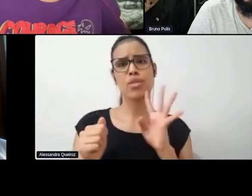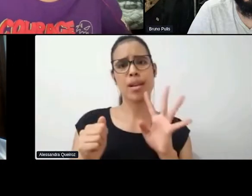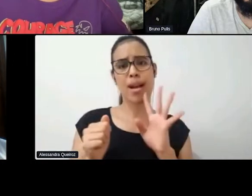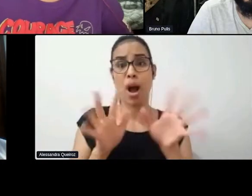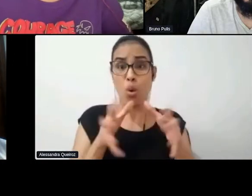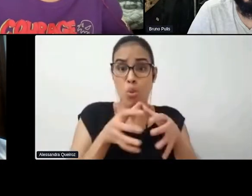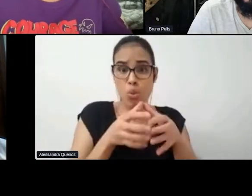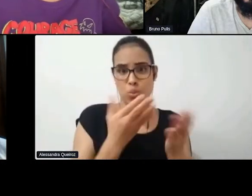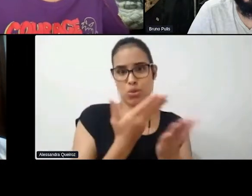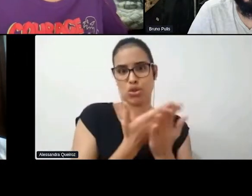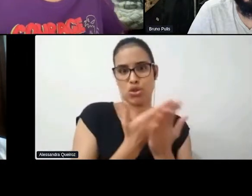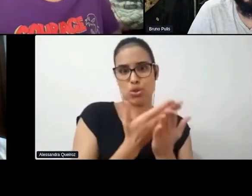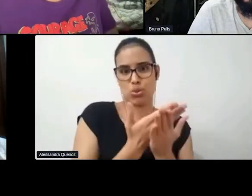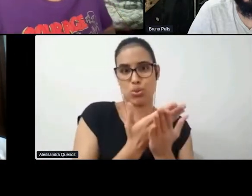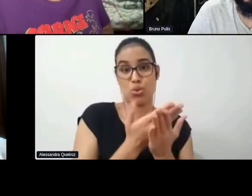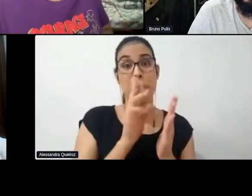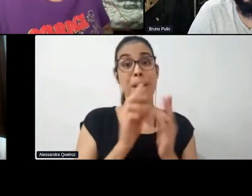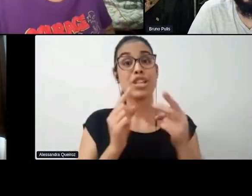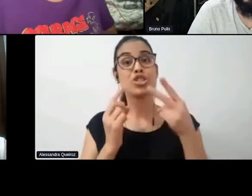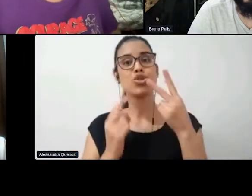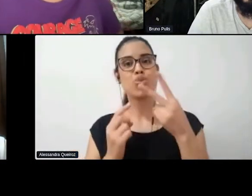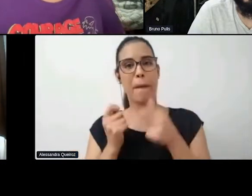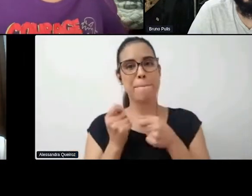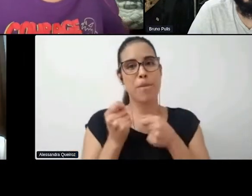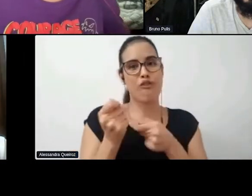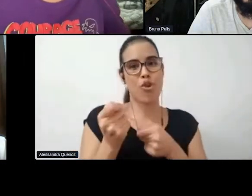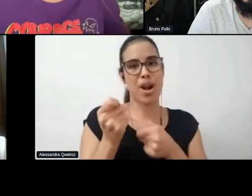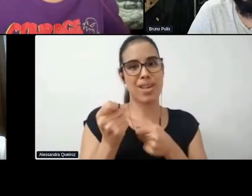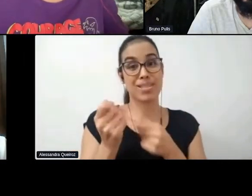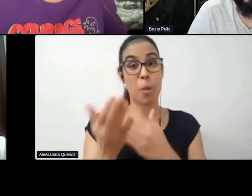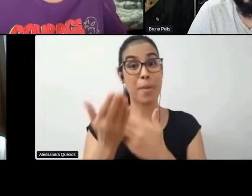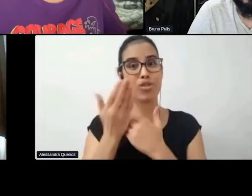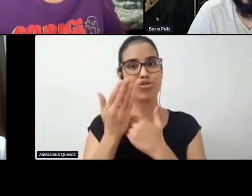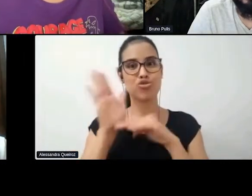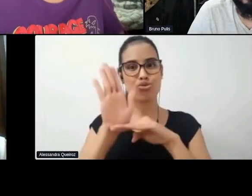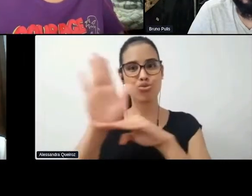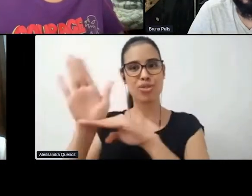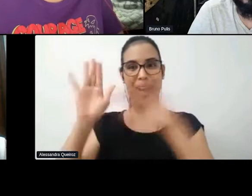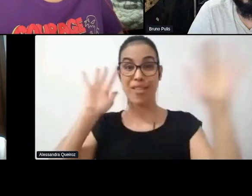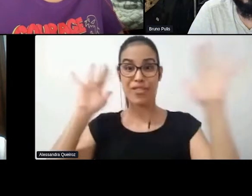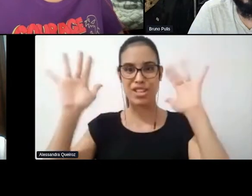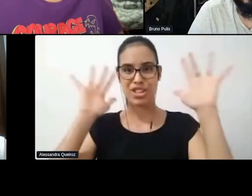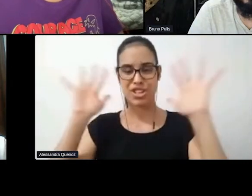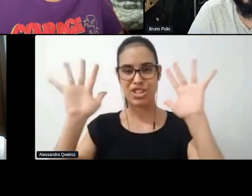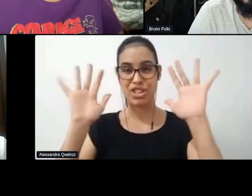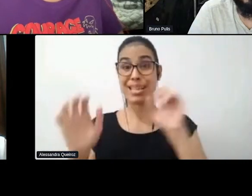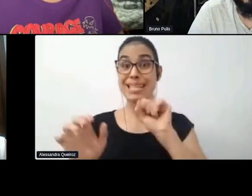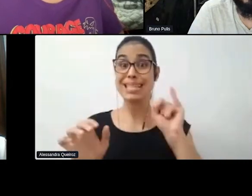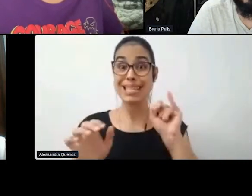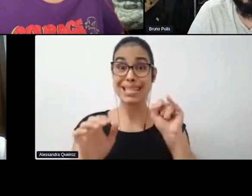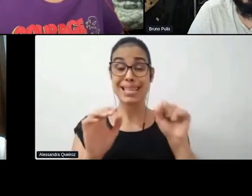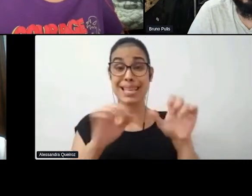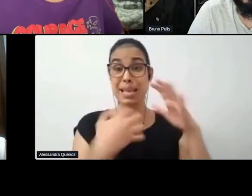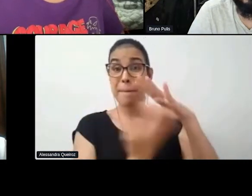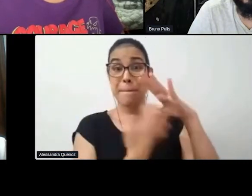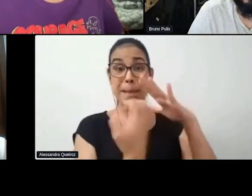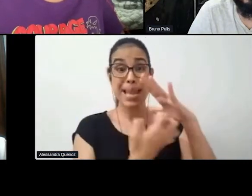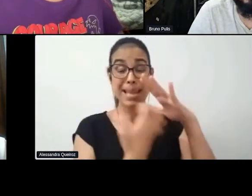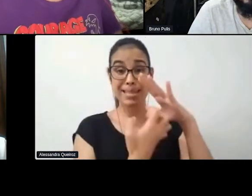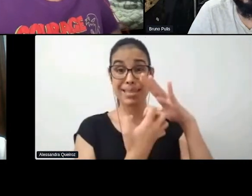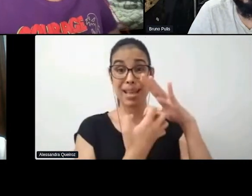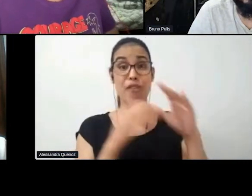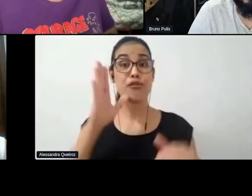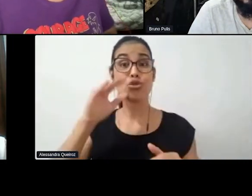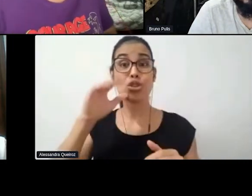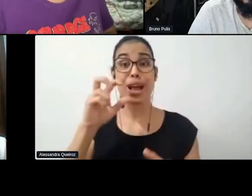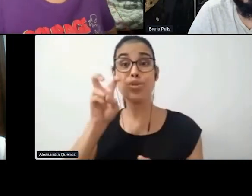2 provocações que eu acho que é legal ficar para a gente refletir. Se eu estou numa empresa de mais de 5.000 pessoas, como que eu